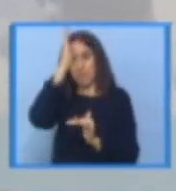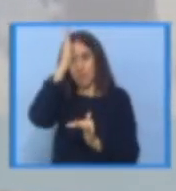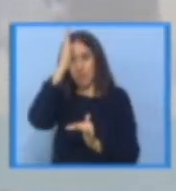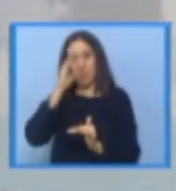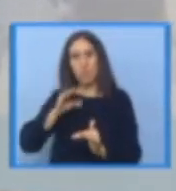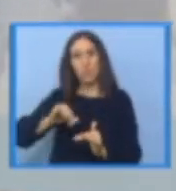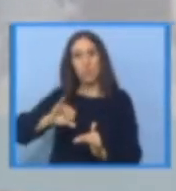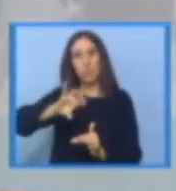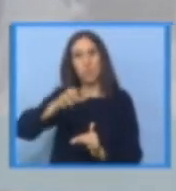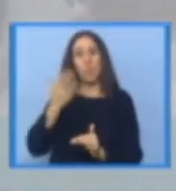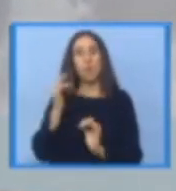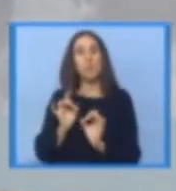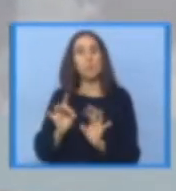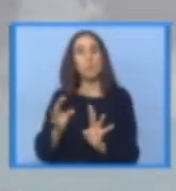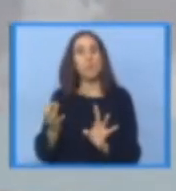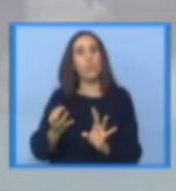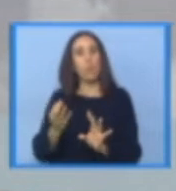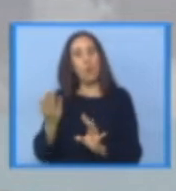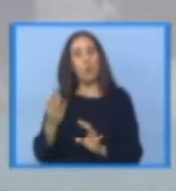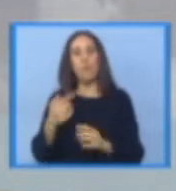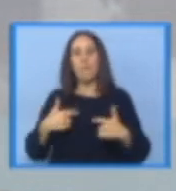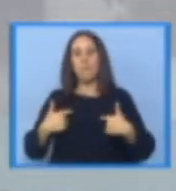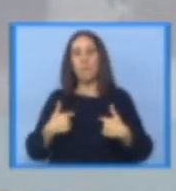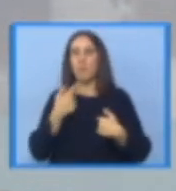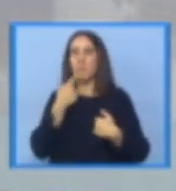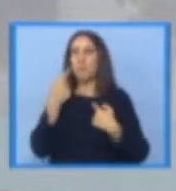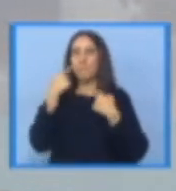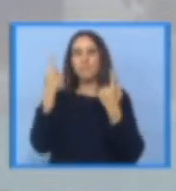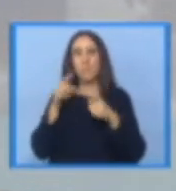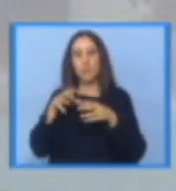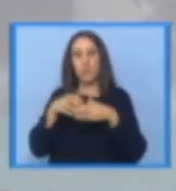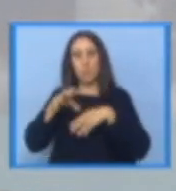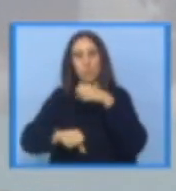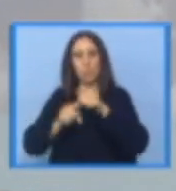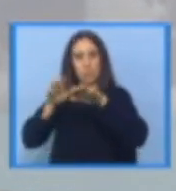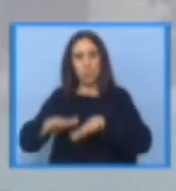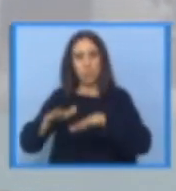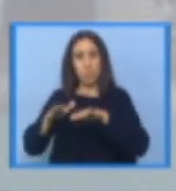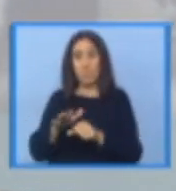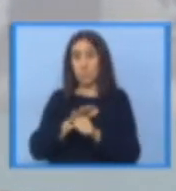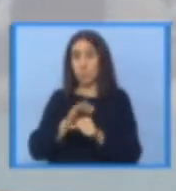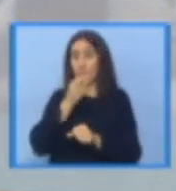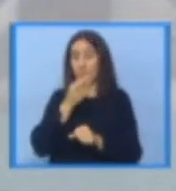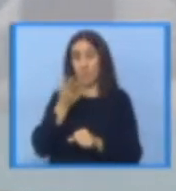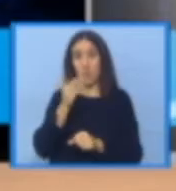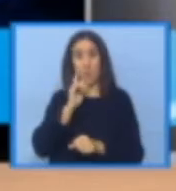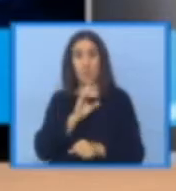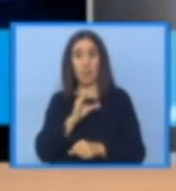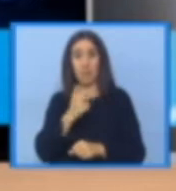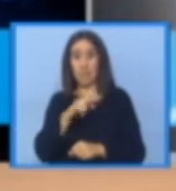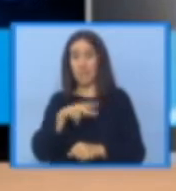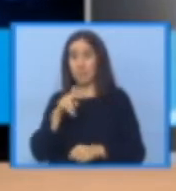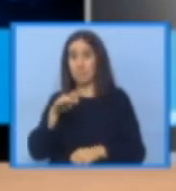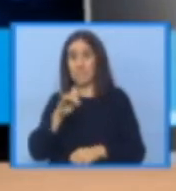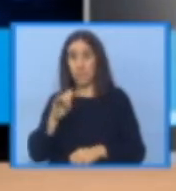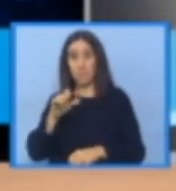de onde tinham sido expulsos pelo autodenominado Estado Islâmico, uma situação de que nos vai falar Catarina Martins Petencourt.